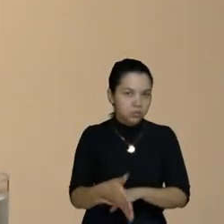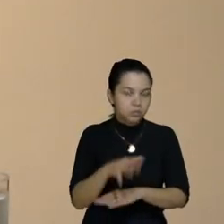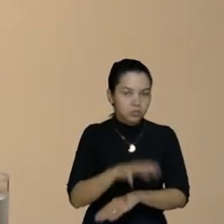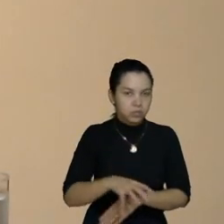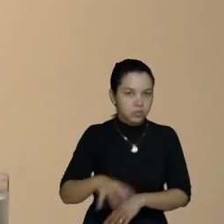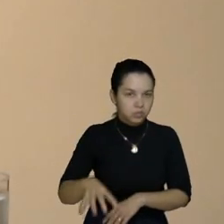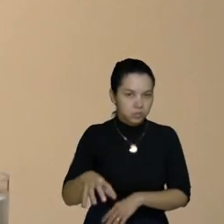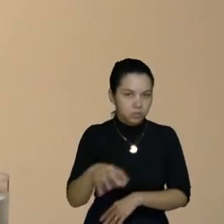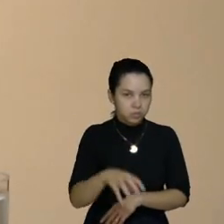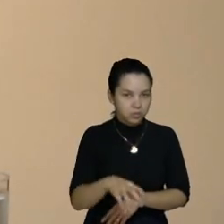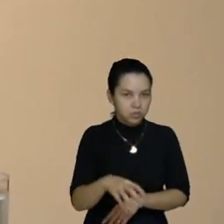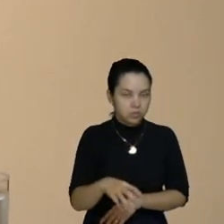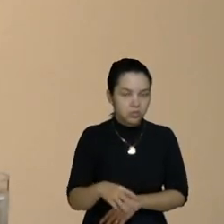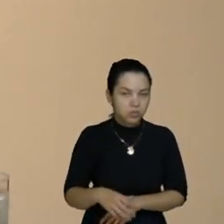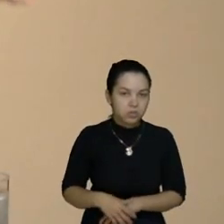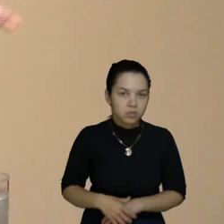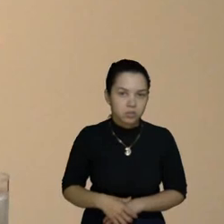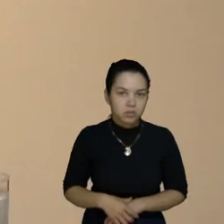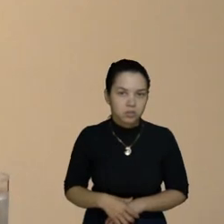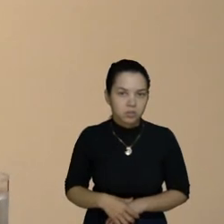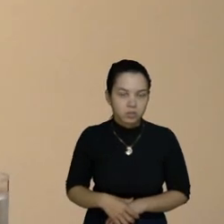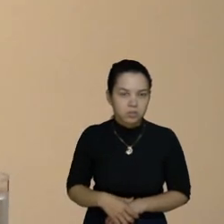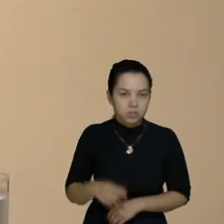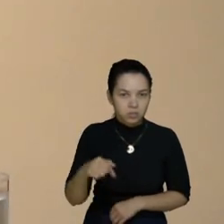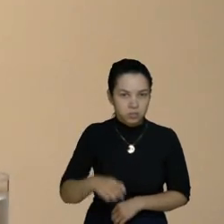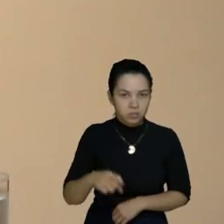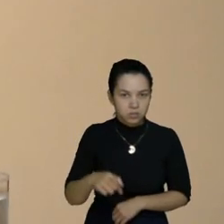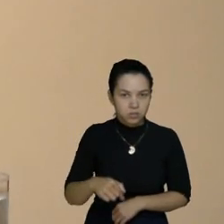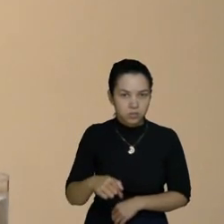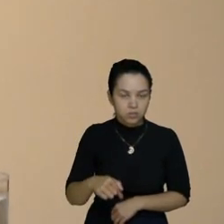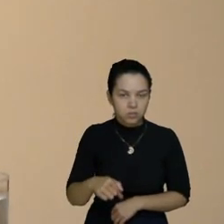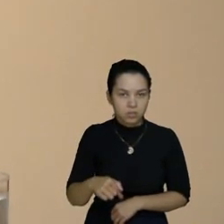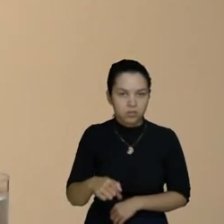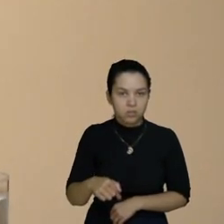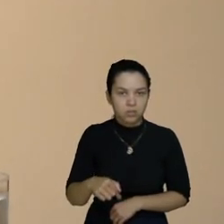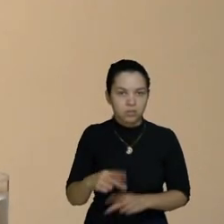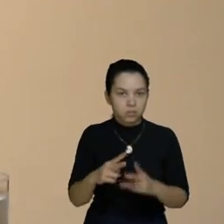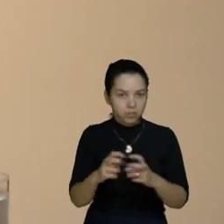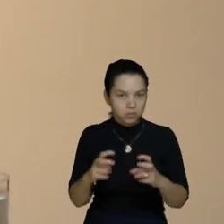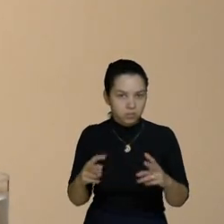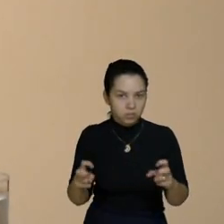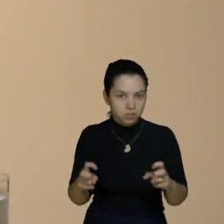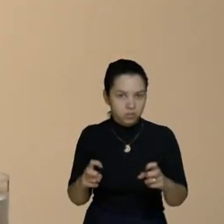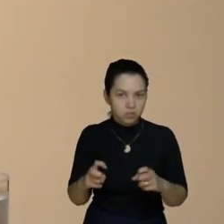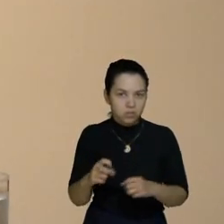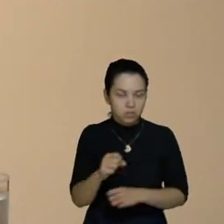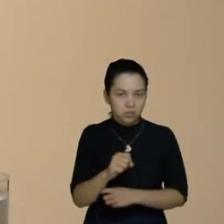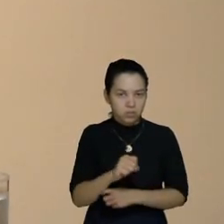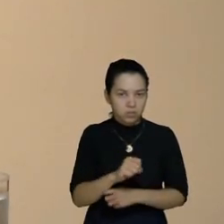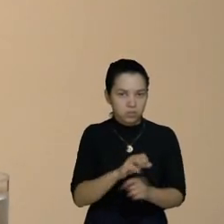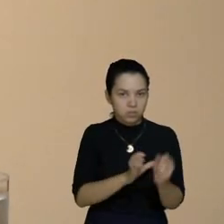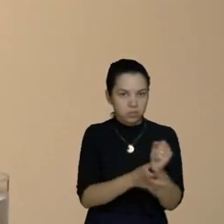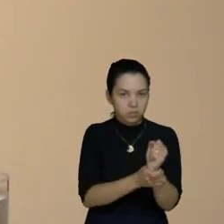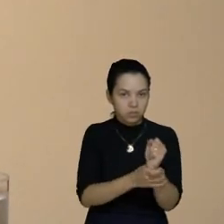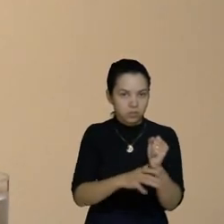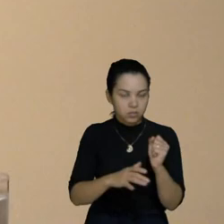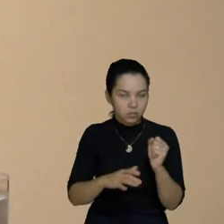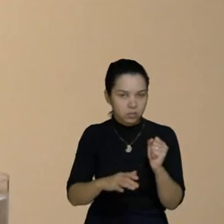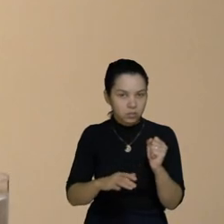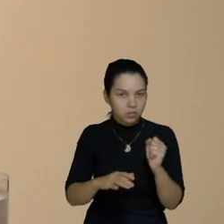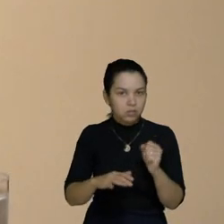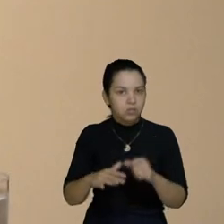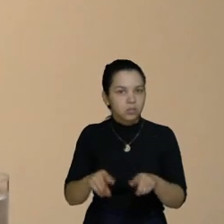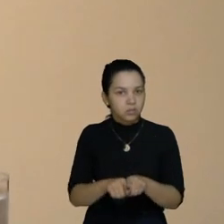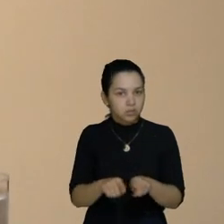núcleos eh aqui na grande Florianópolis em São José Biguaçu